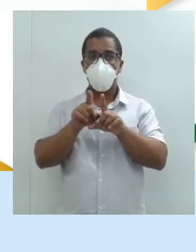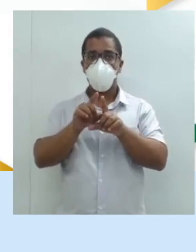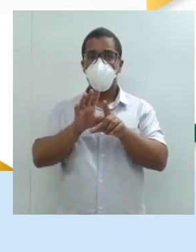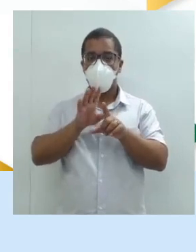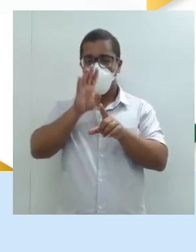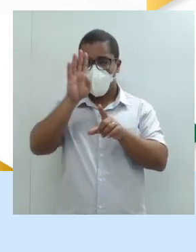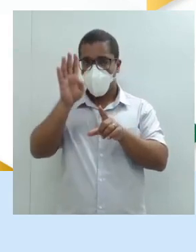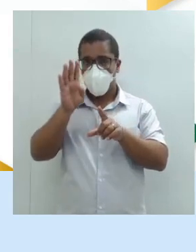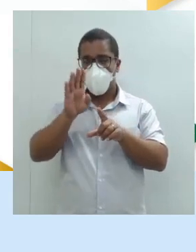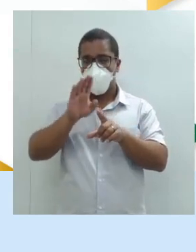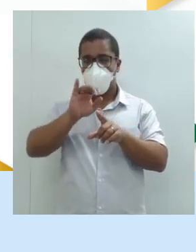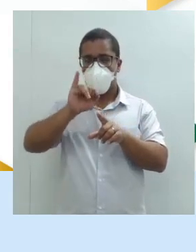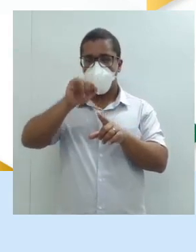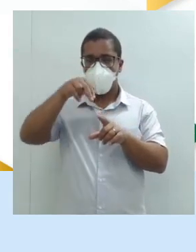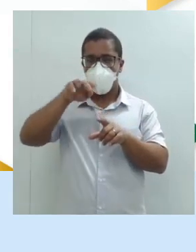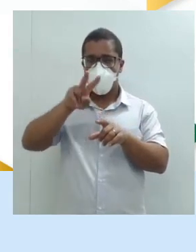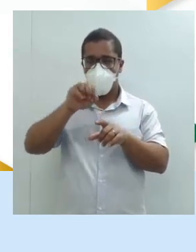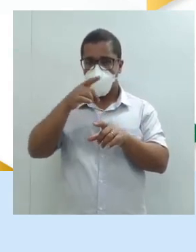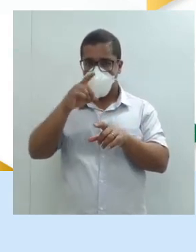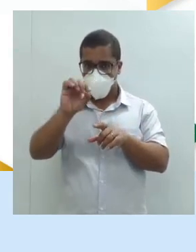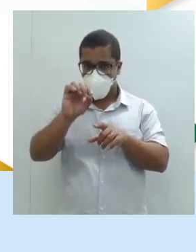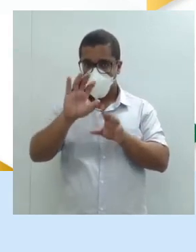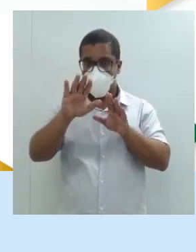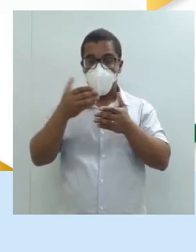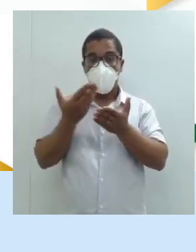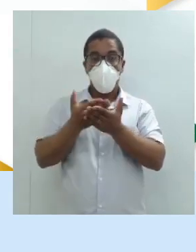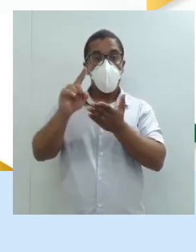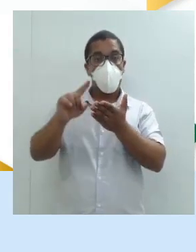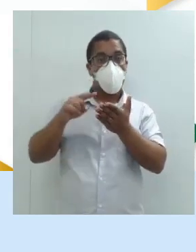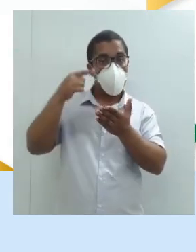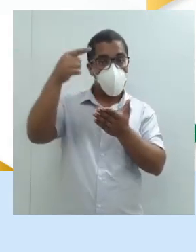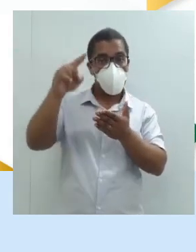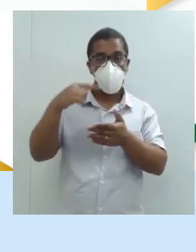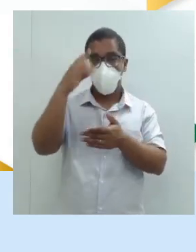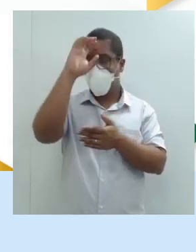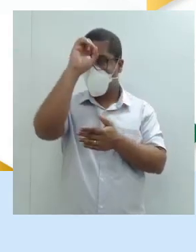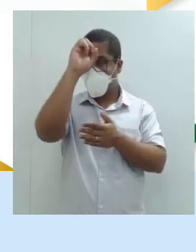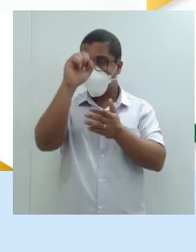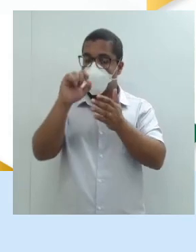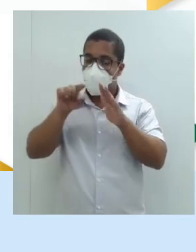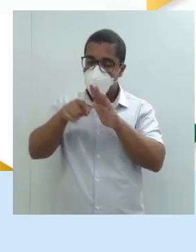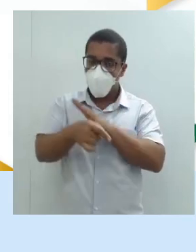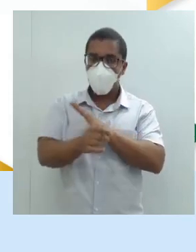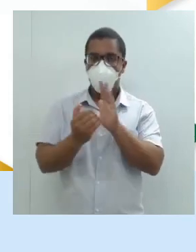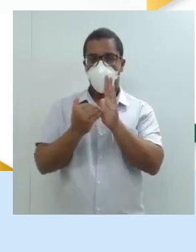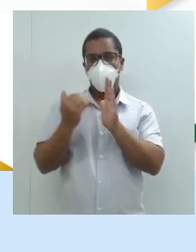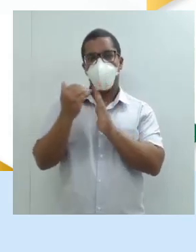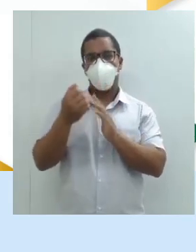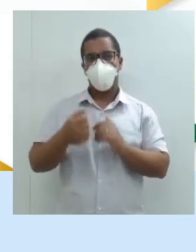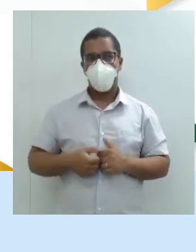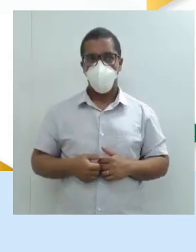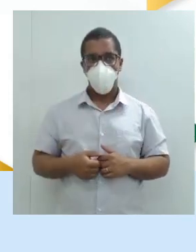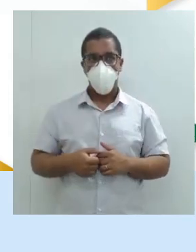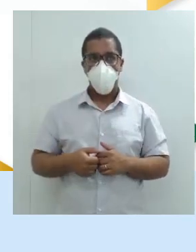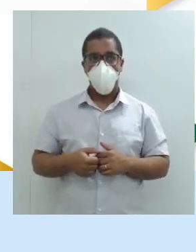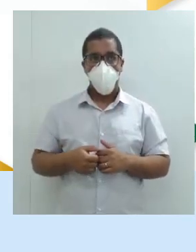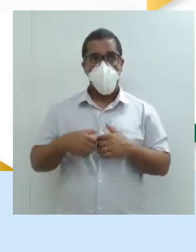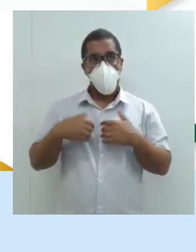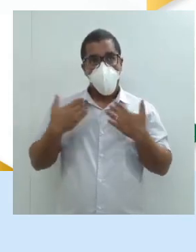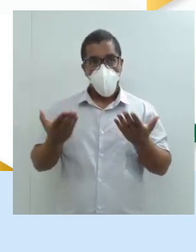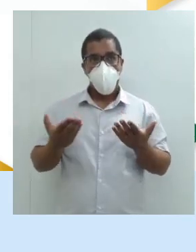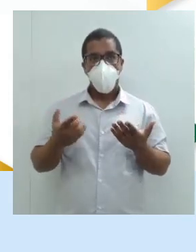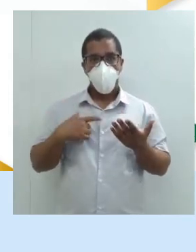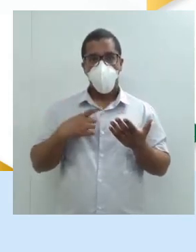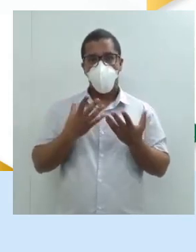coletivos. Em outra aula, a gente vai fazer essa diferenciação mais destrinchada. Então, é